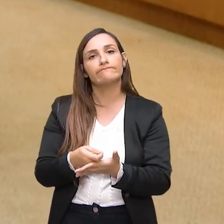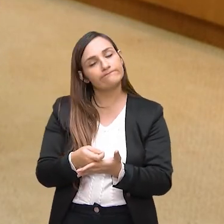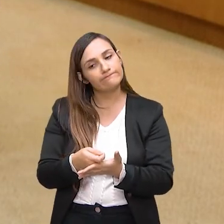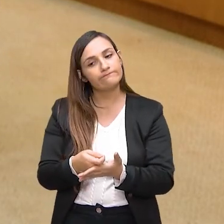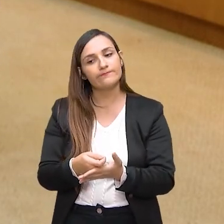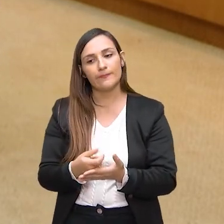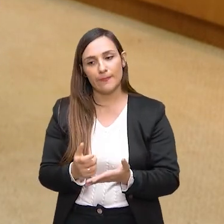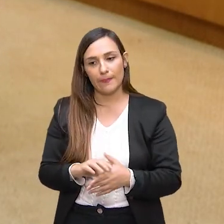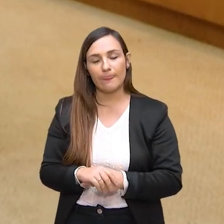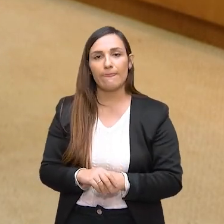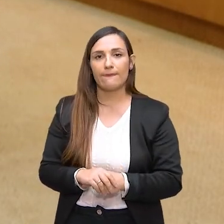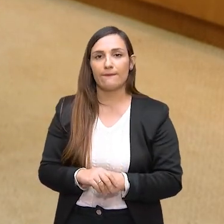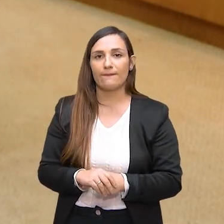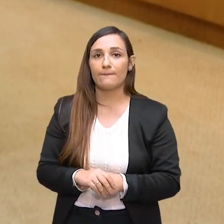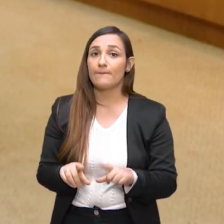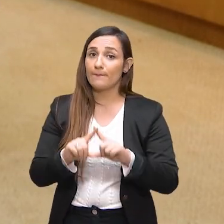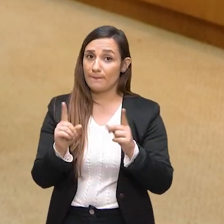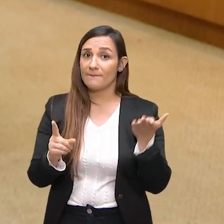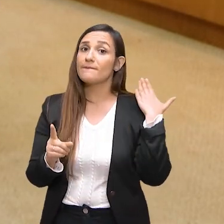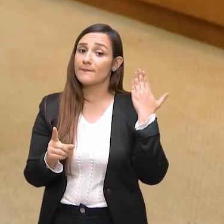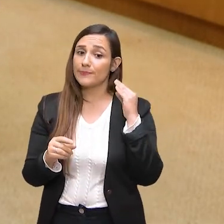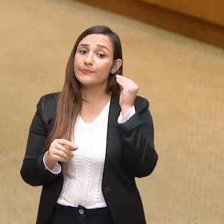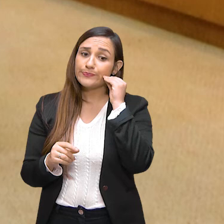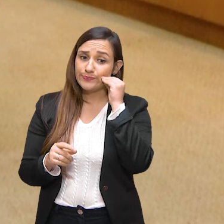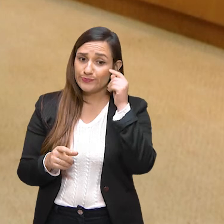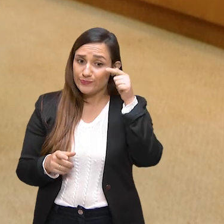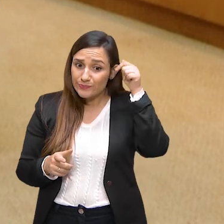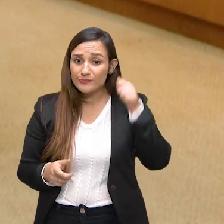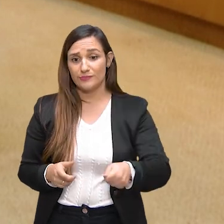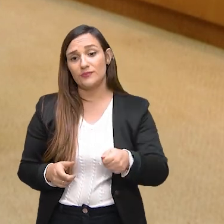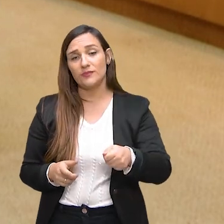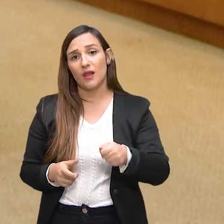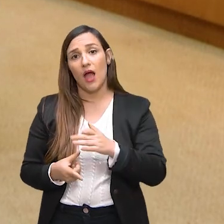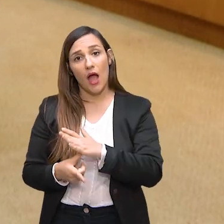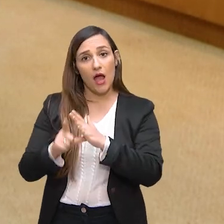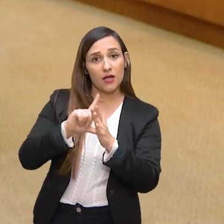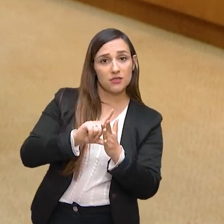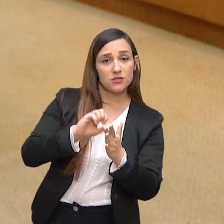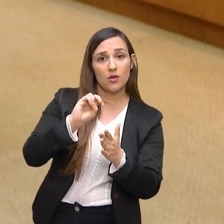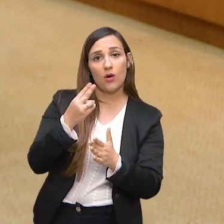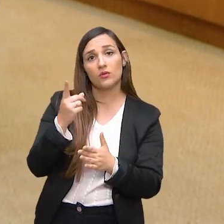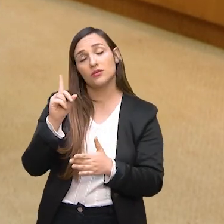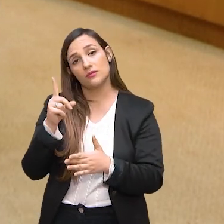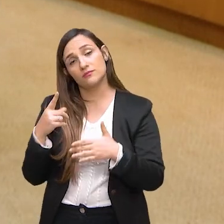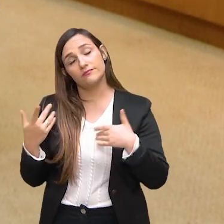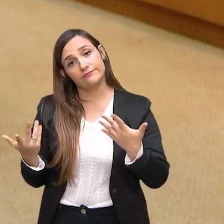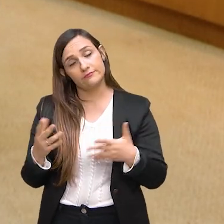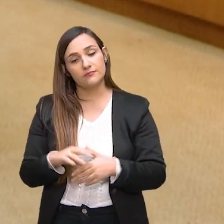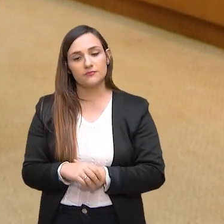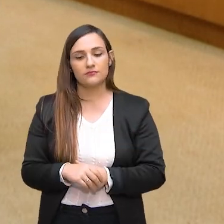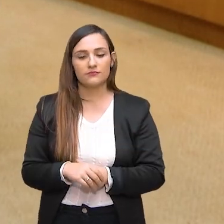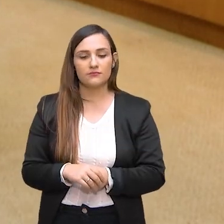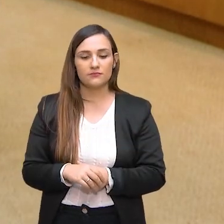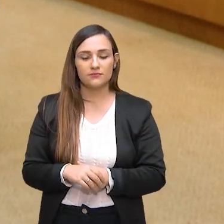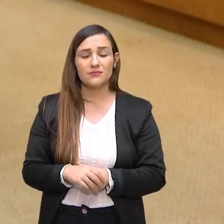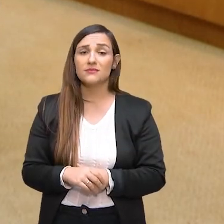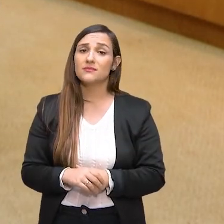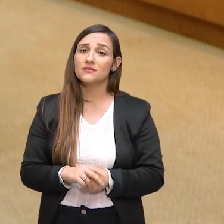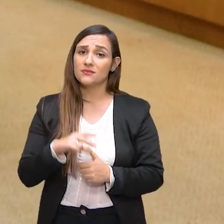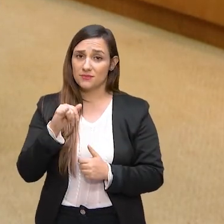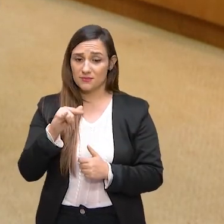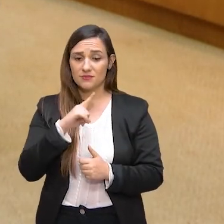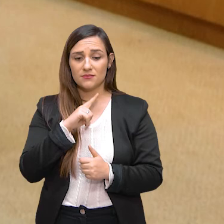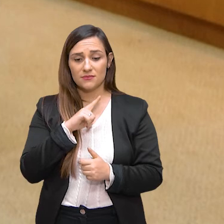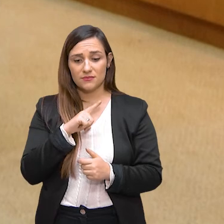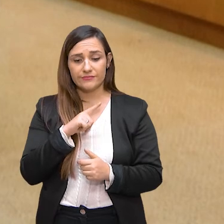o Código estava em discussão, se tentou pensar se a mediação seria prévia ou não. Se fosse